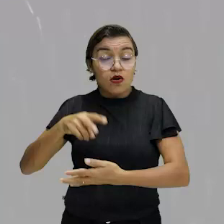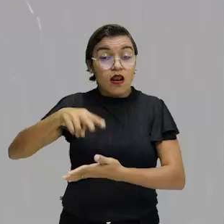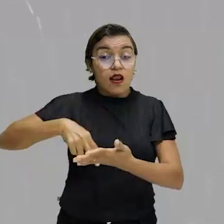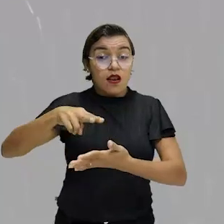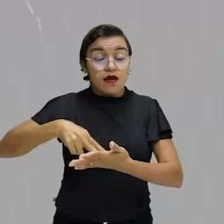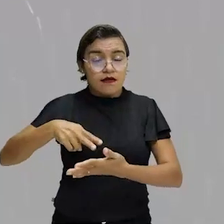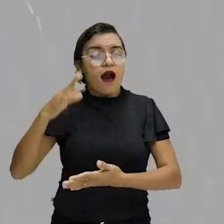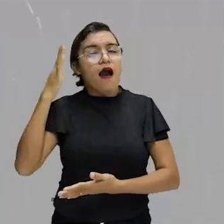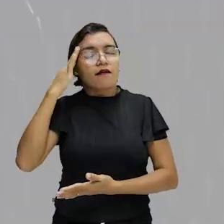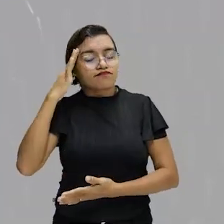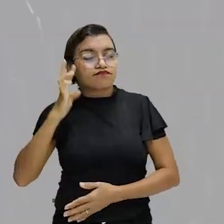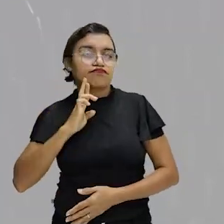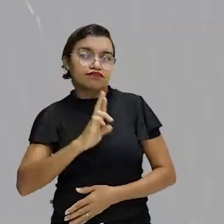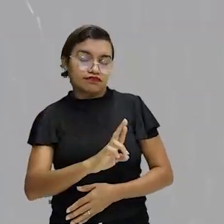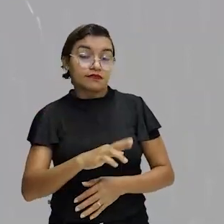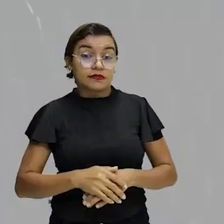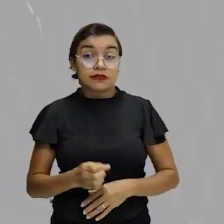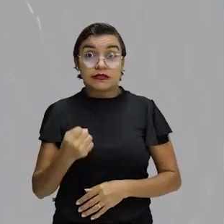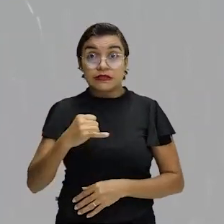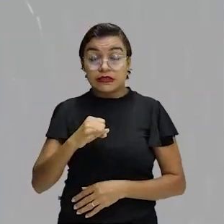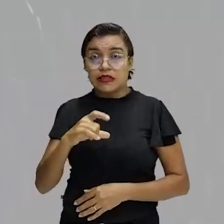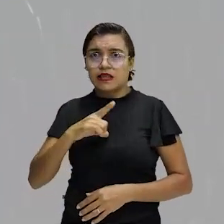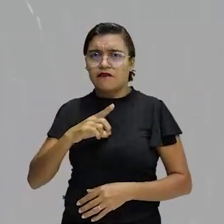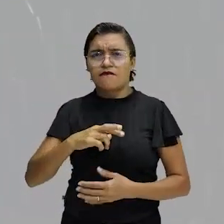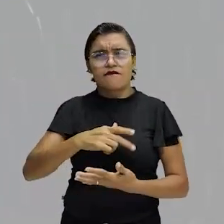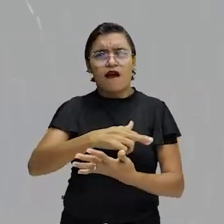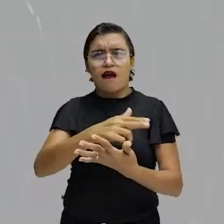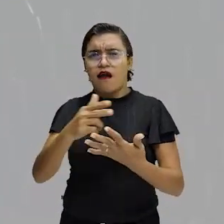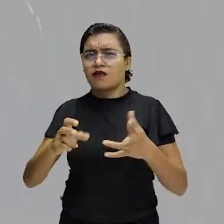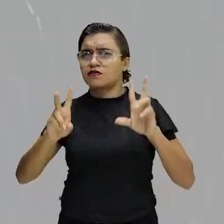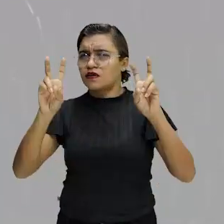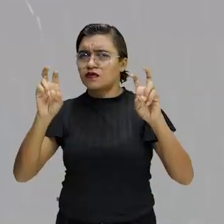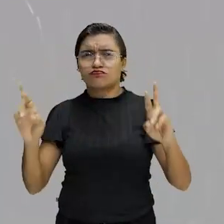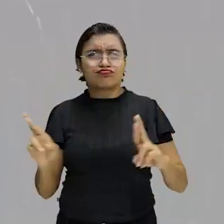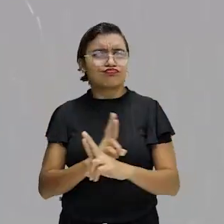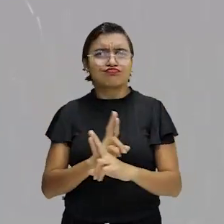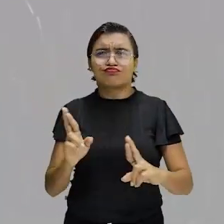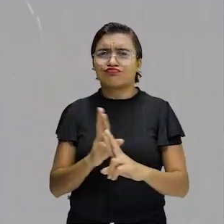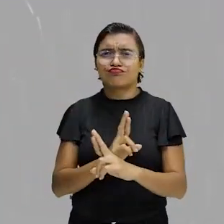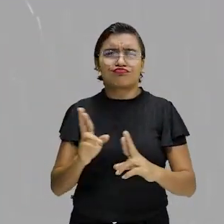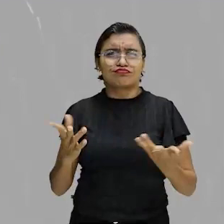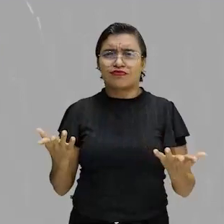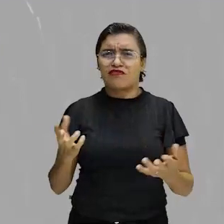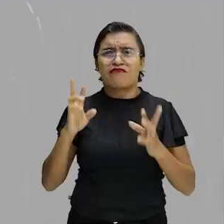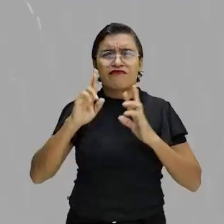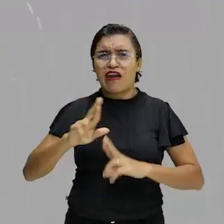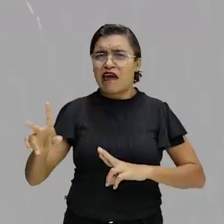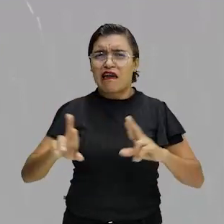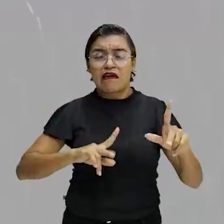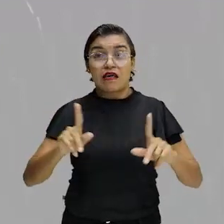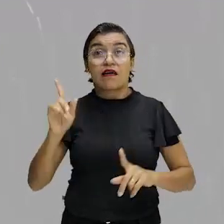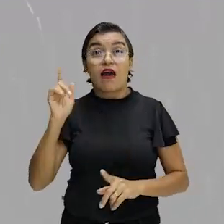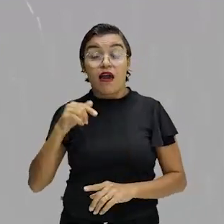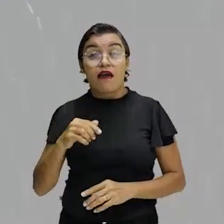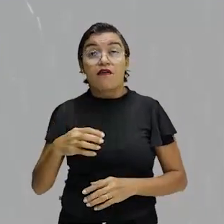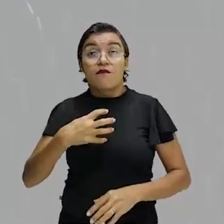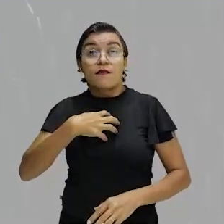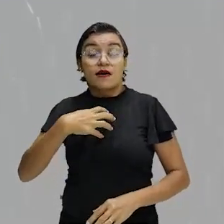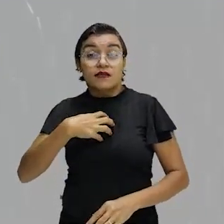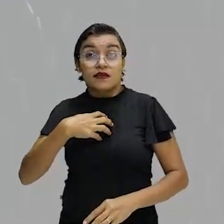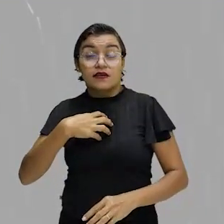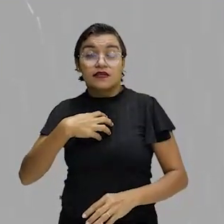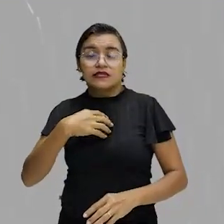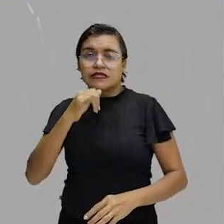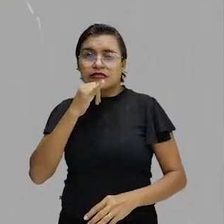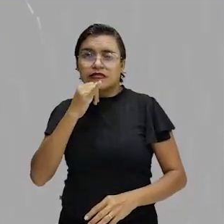com um monte de coisas. Se você tiver vários assuntos não relacionados para falar, a melhor maneira é enviar vários